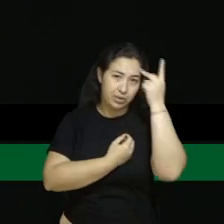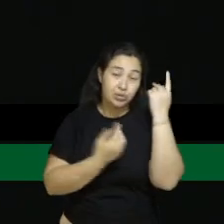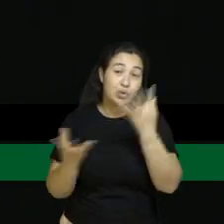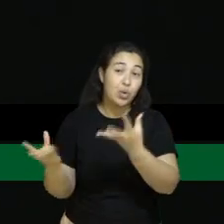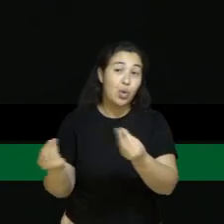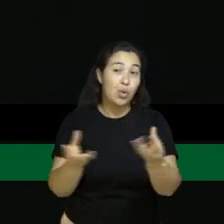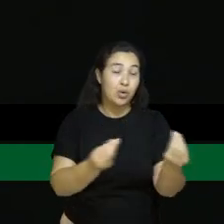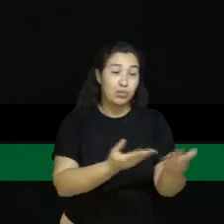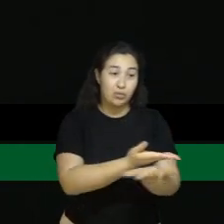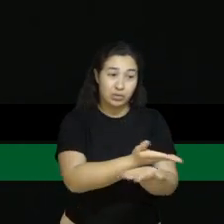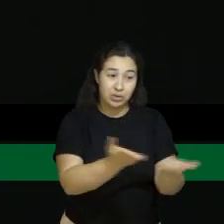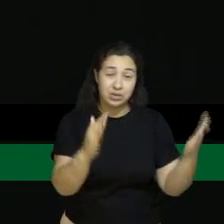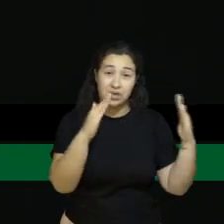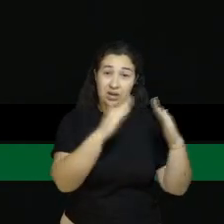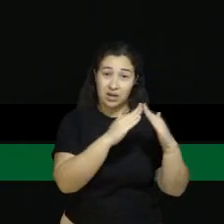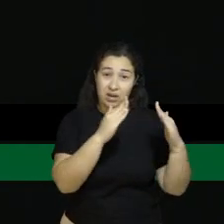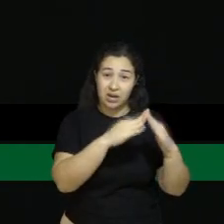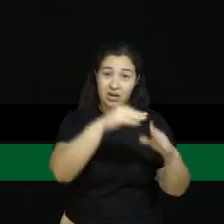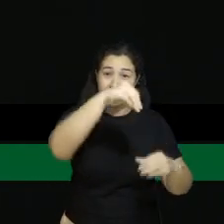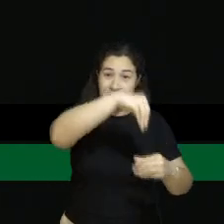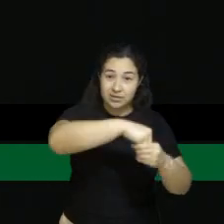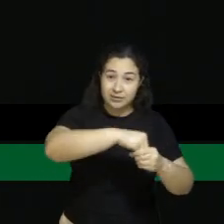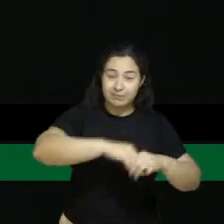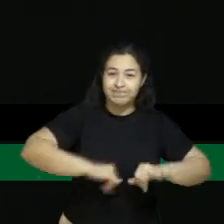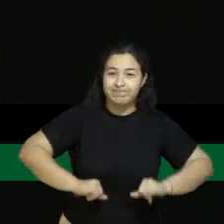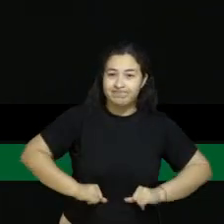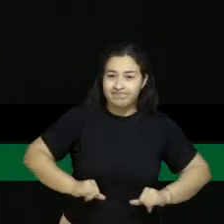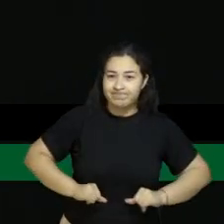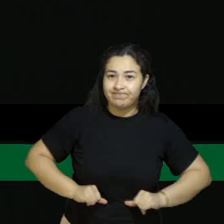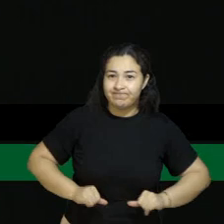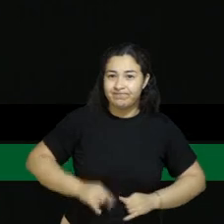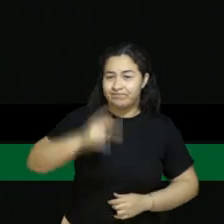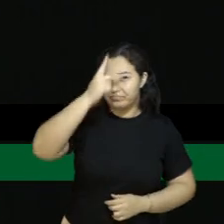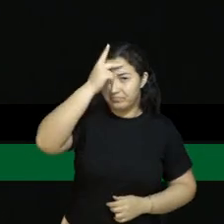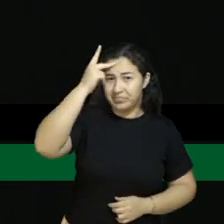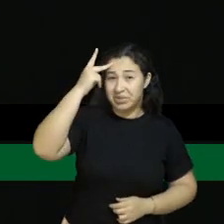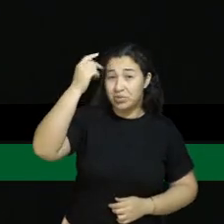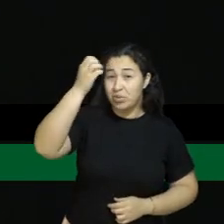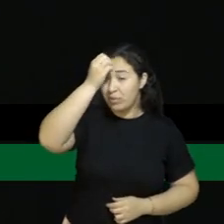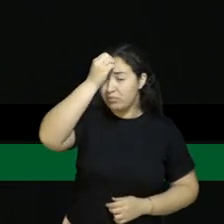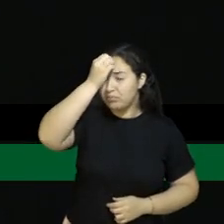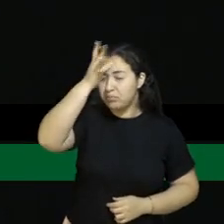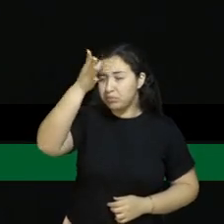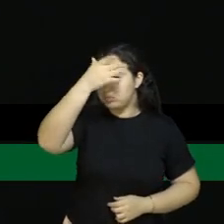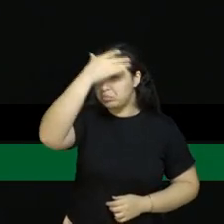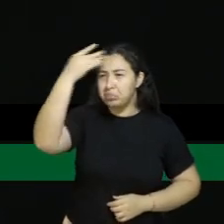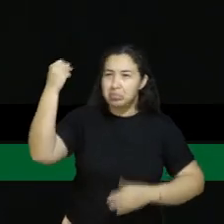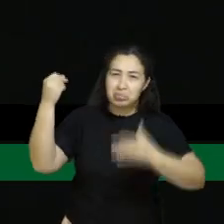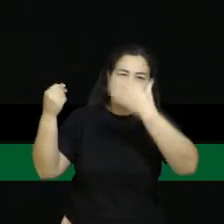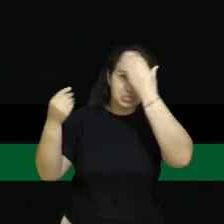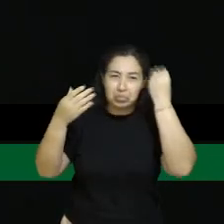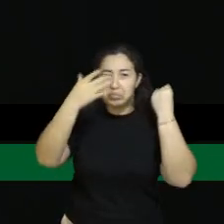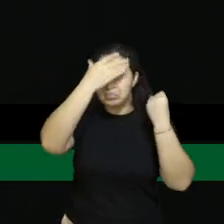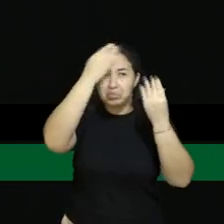muitos lares. Porque quando você tem um paciente com Alzheimer na família, senhor presidente,